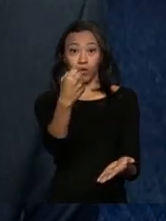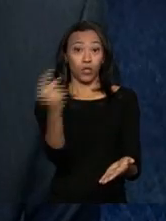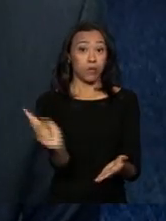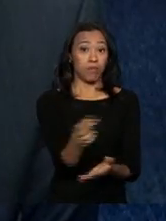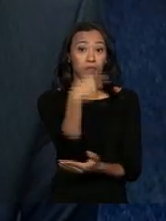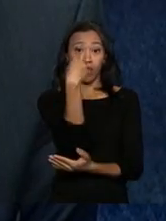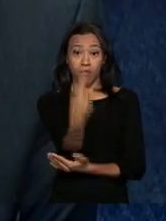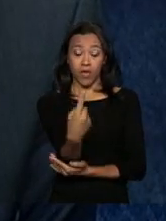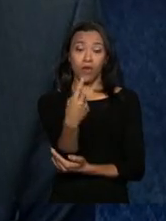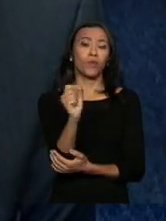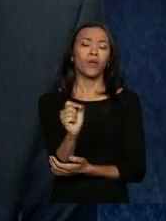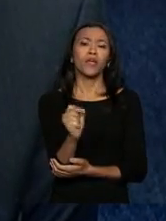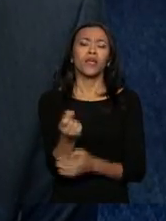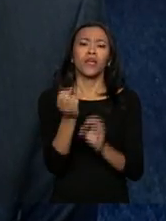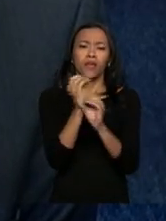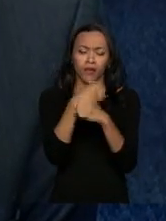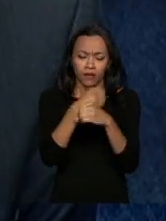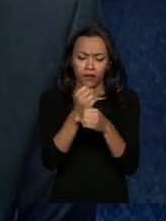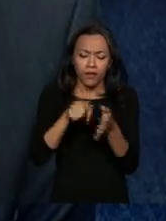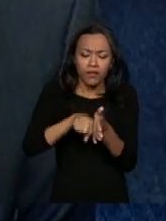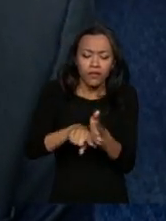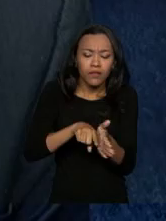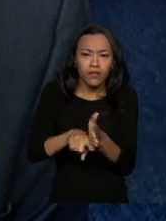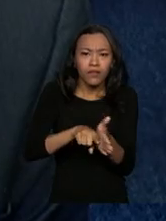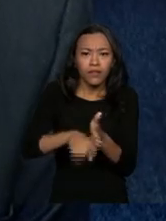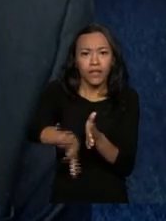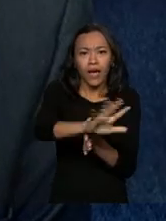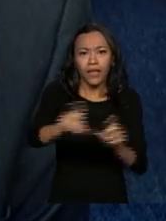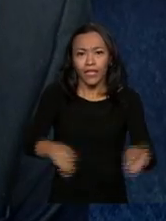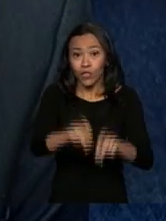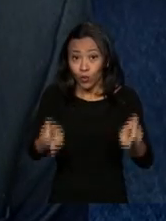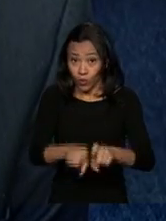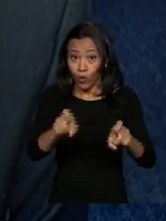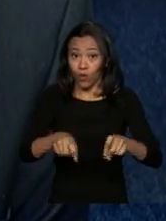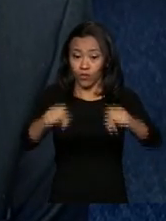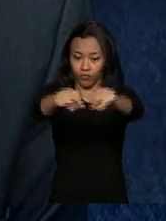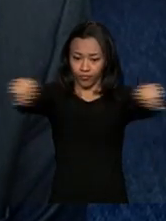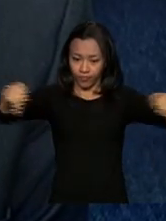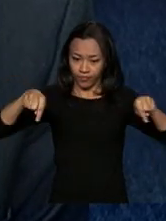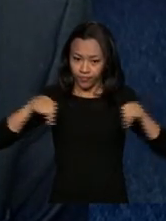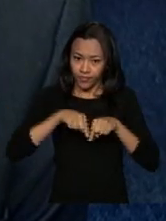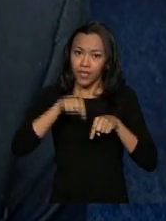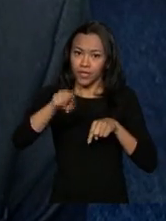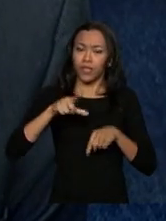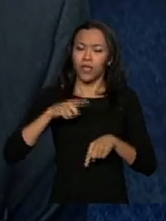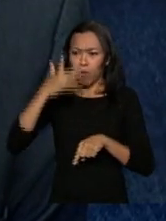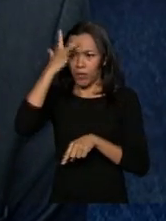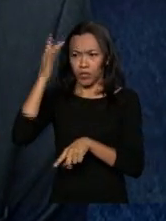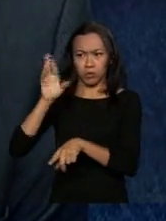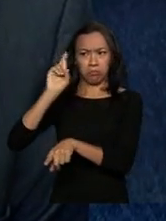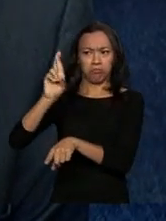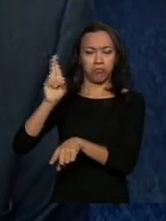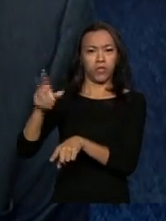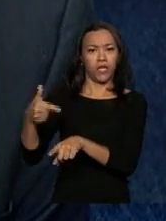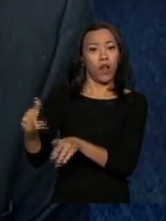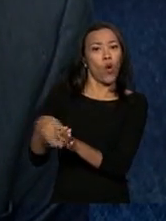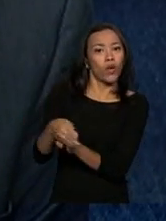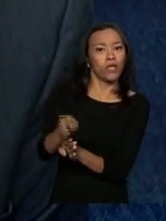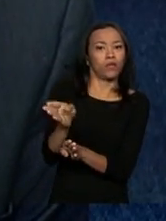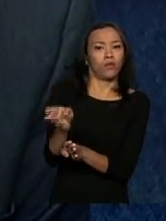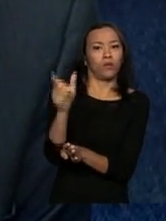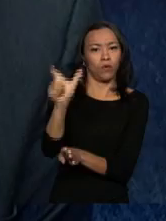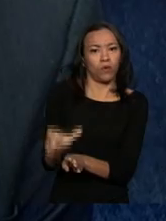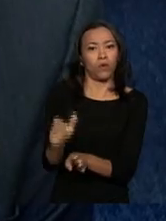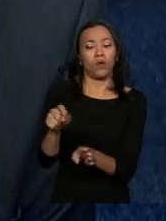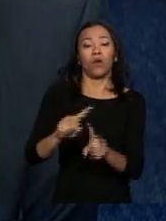lugar um laboratório de interatividade que Montamos no Parque Tecnológico inclusive o Alex tá aqui que foi uma pessoa que comandou o projeto na Bahia na época e também